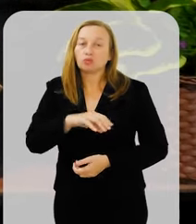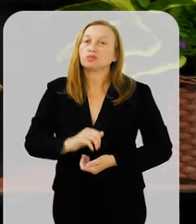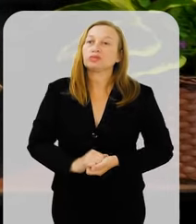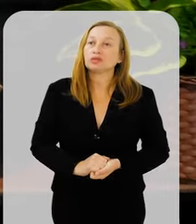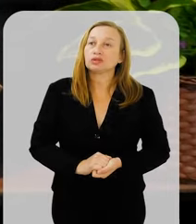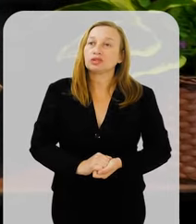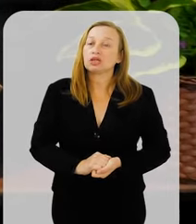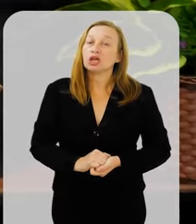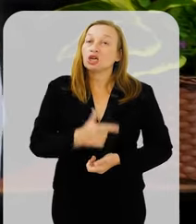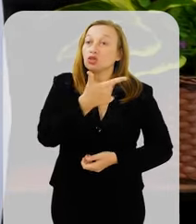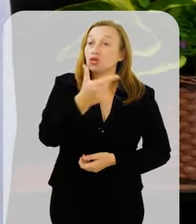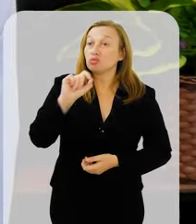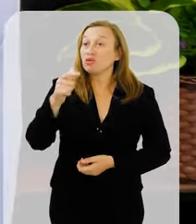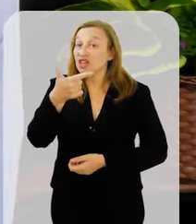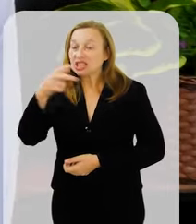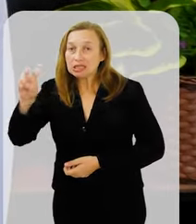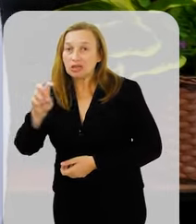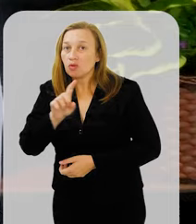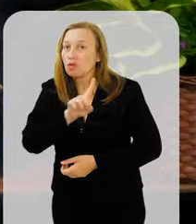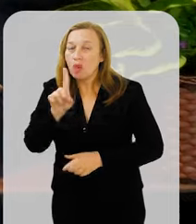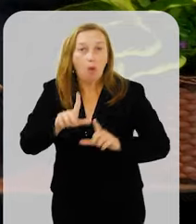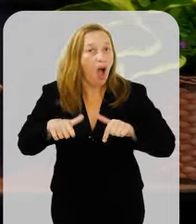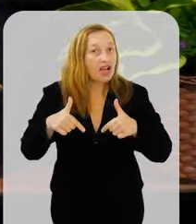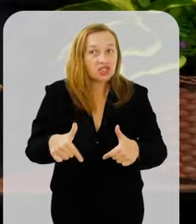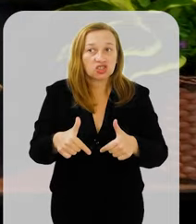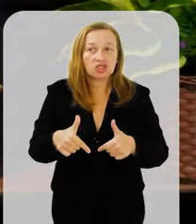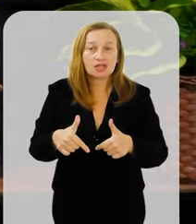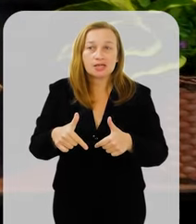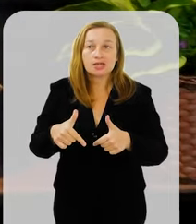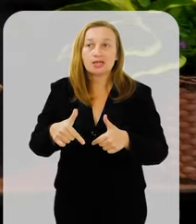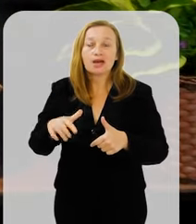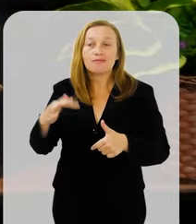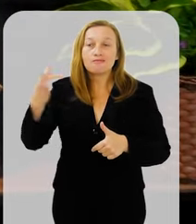se o Vasco para 2025 não investir,